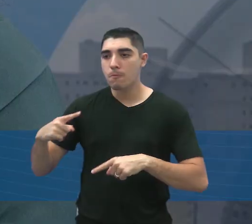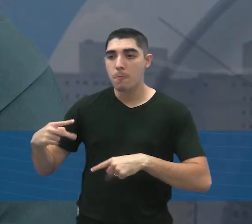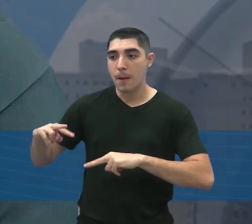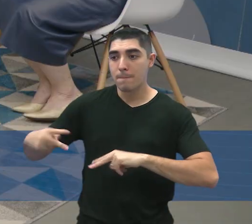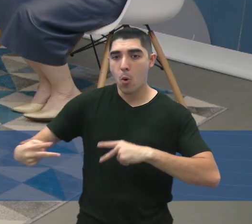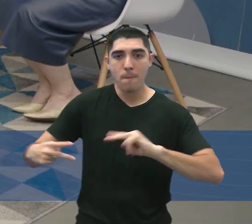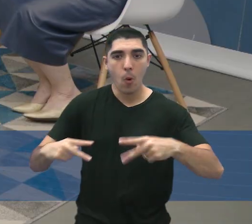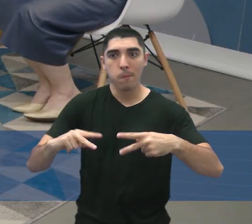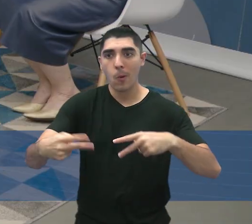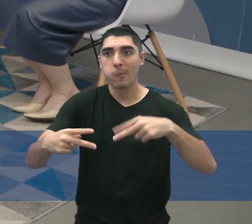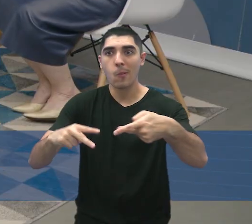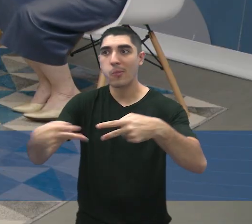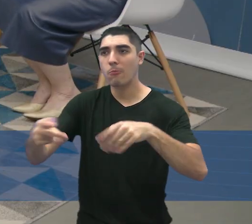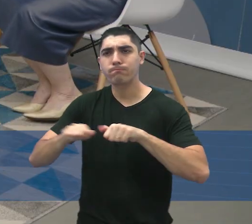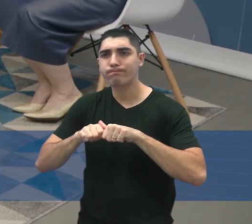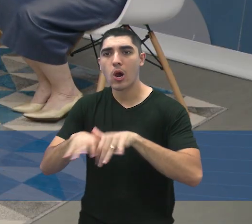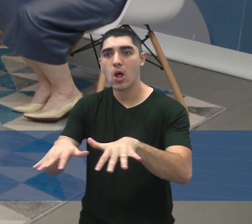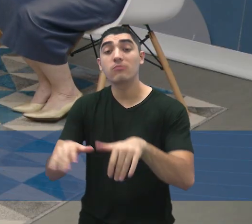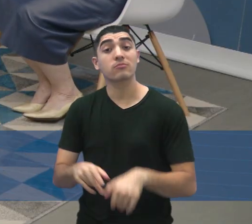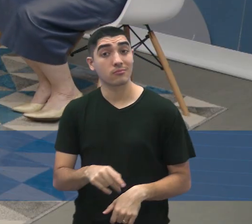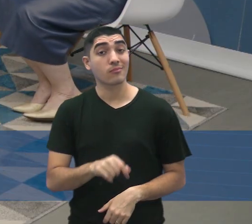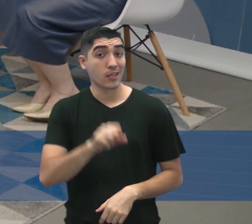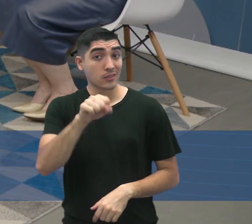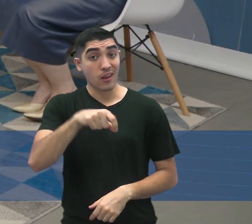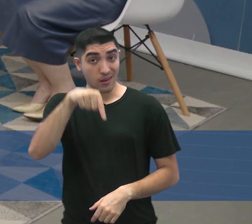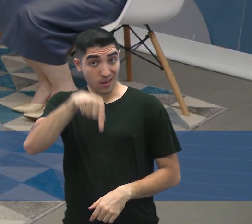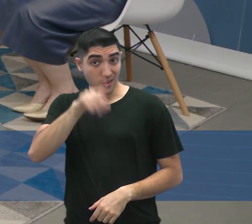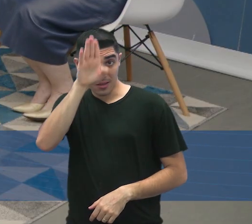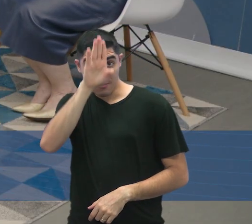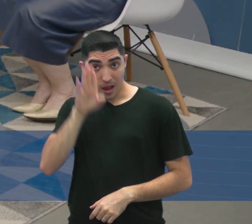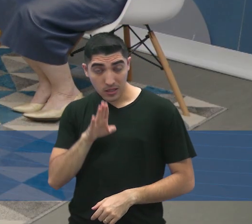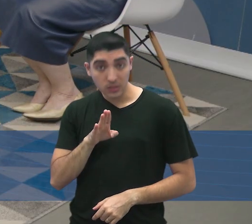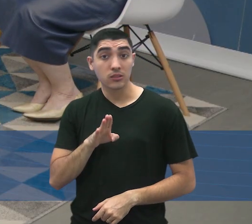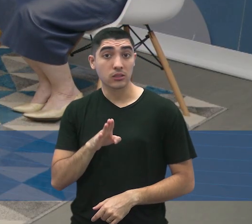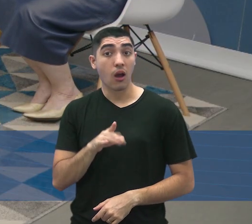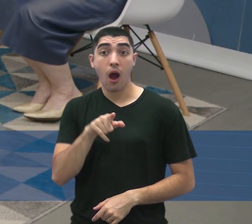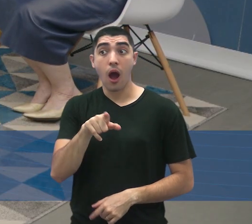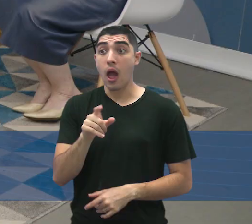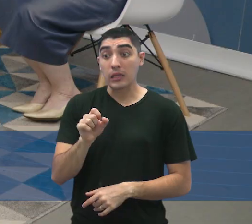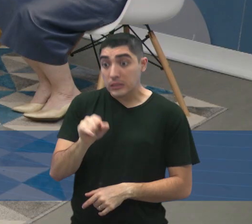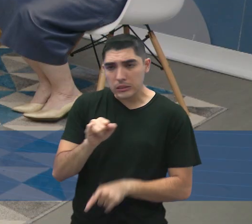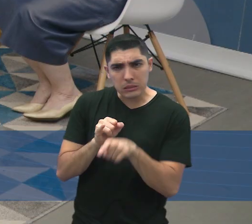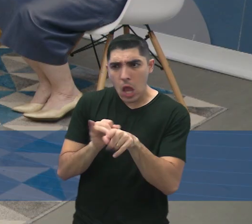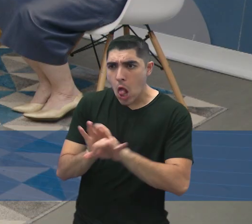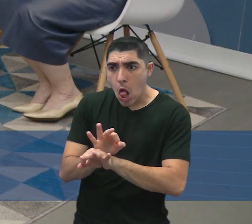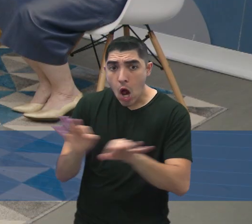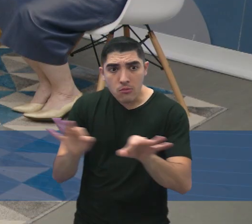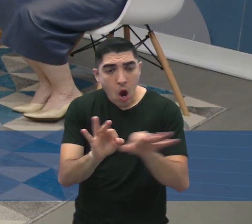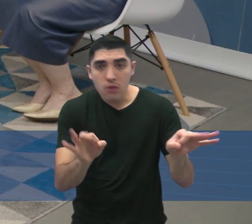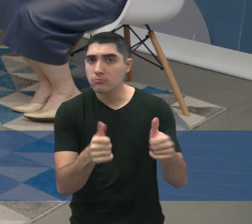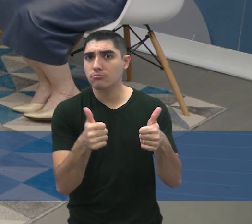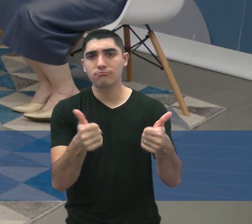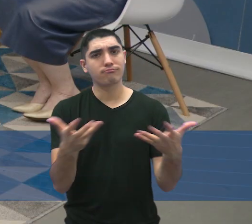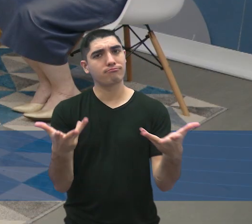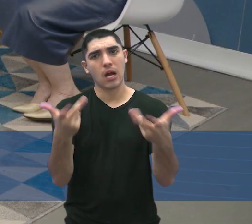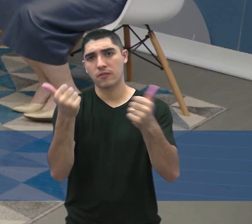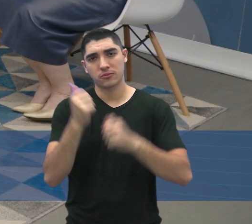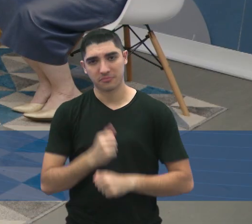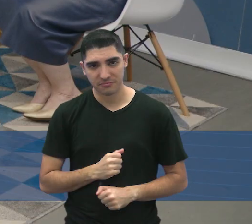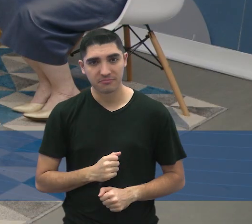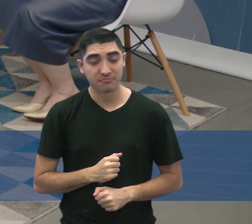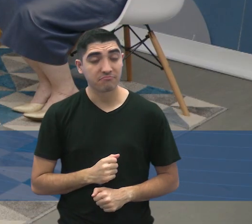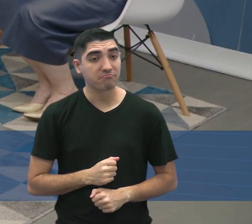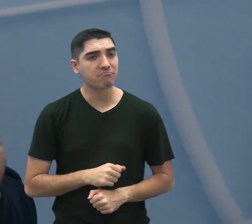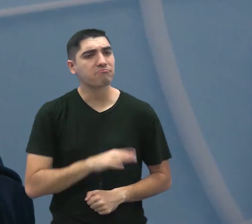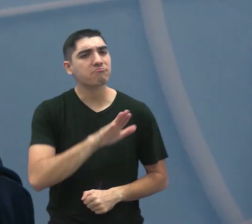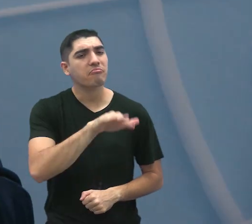E para a economia do país, como você perguntou, nossa, é tudo de bom, é tudo isso que nós precisamos, né? Pessoal, olha,